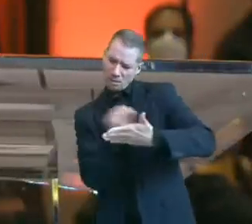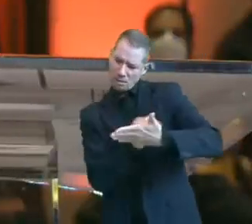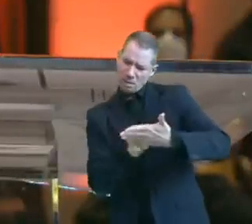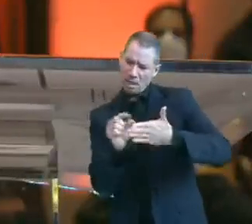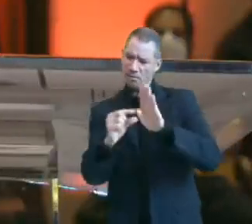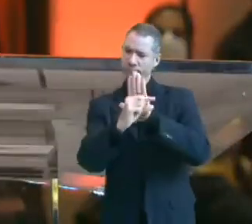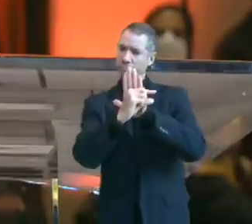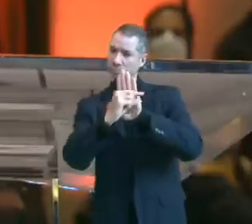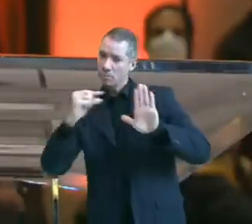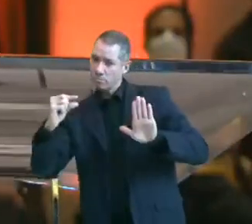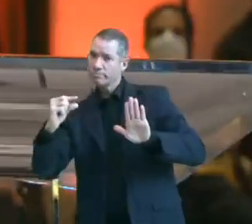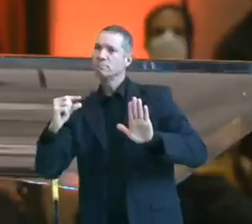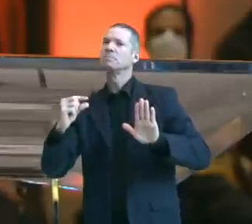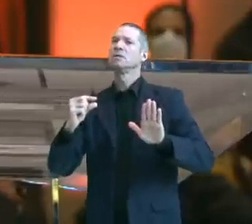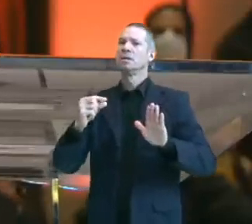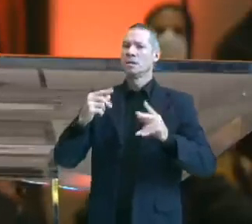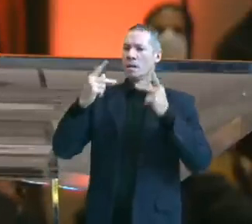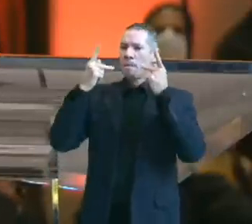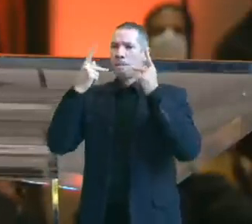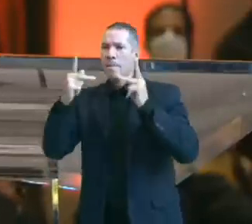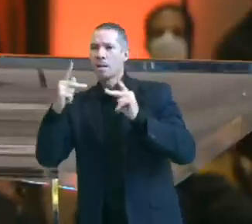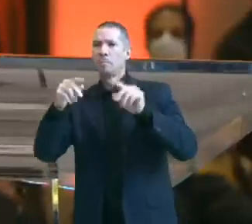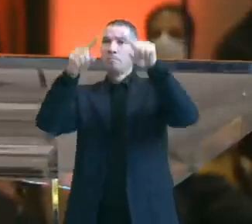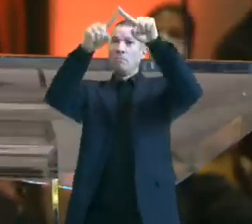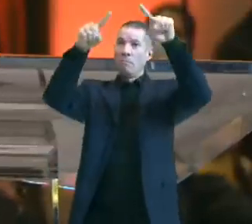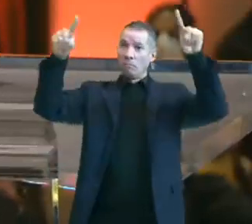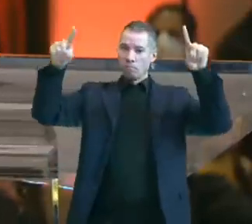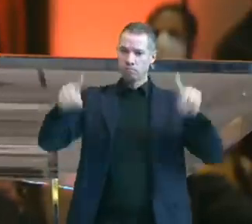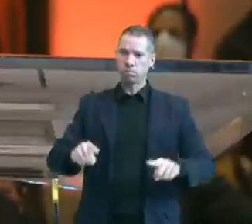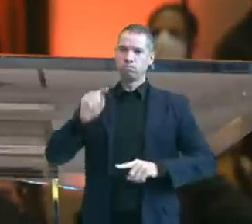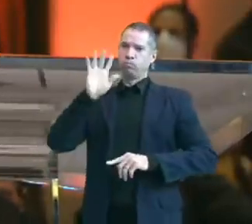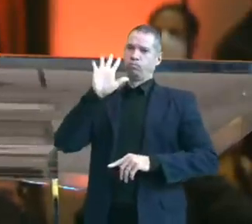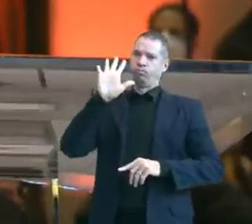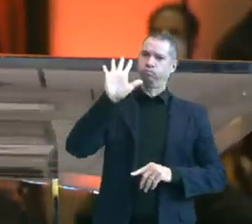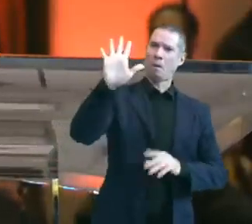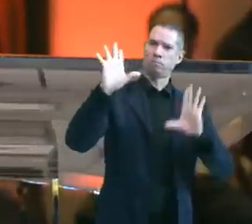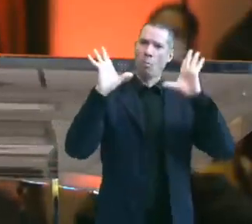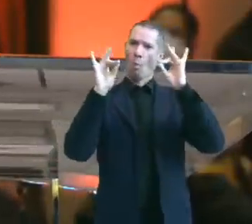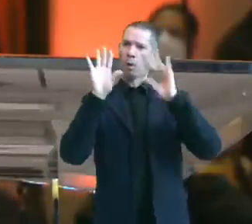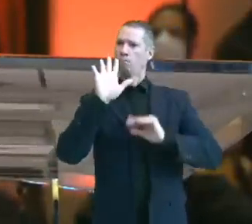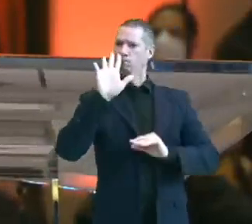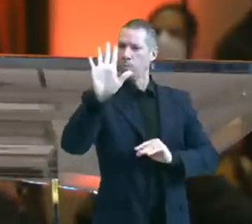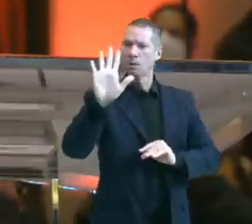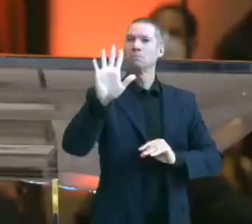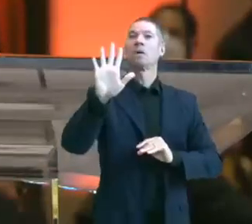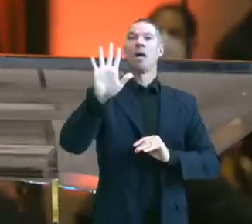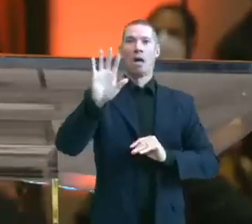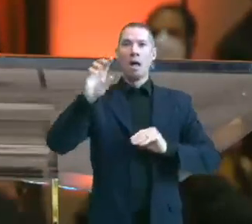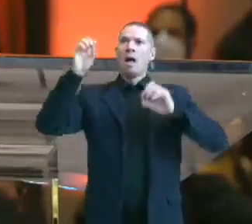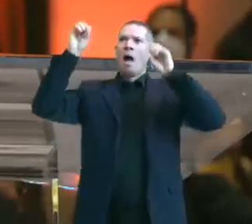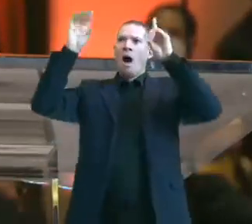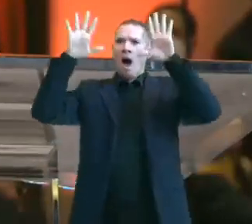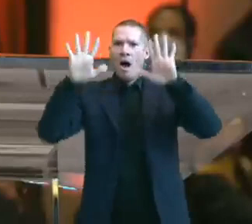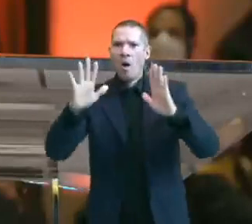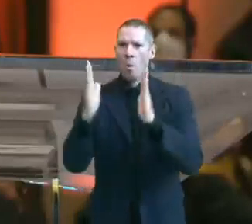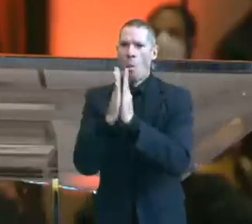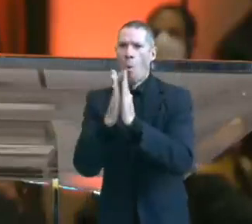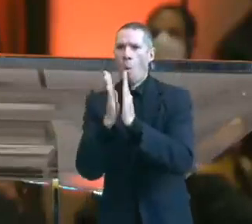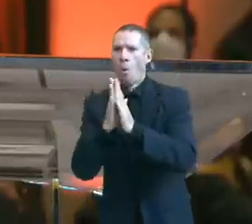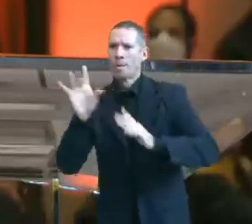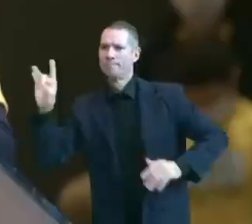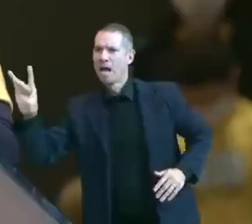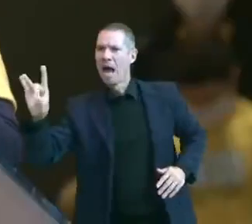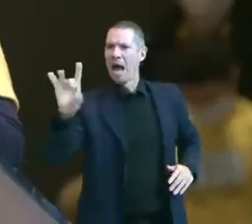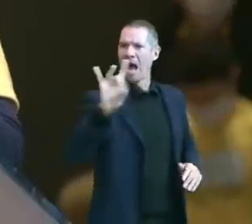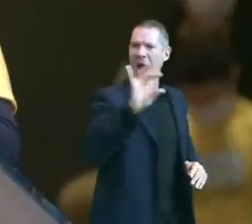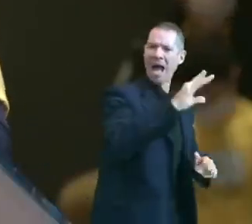versículo bíblico e prega na porta do apartamento dos vizinhos, desejando palavras de bênção, falando que está orando por esses